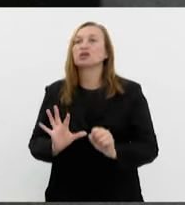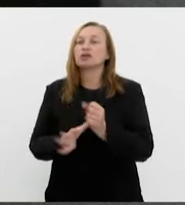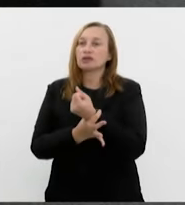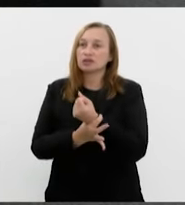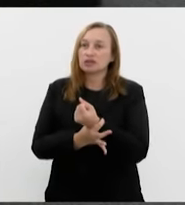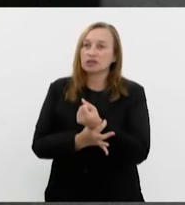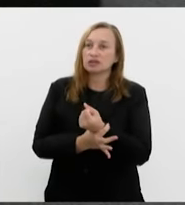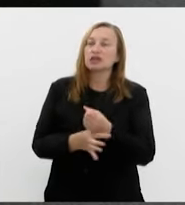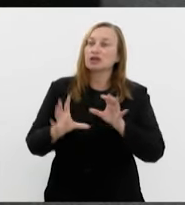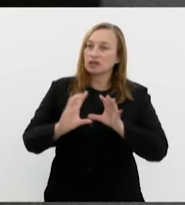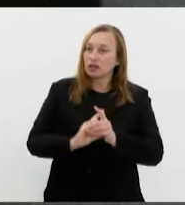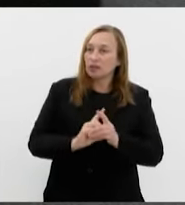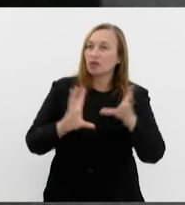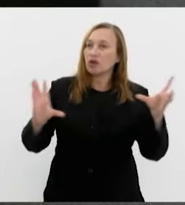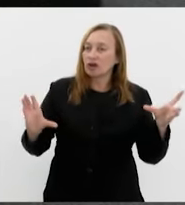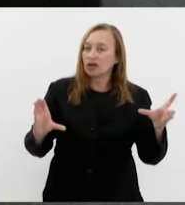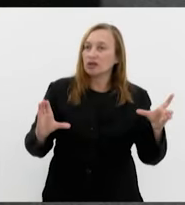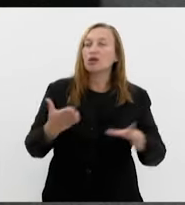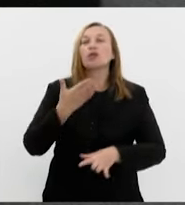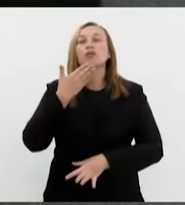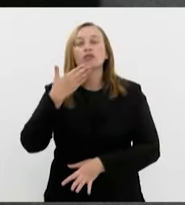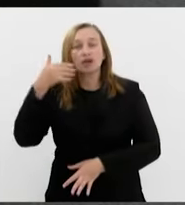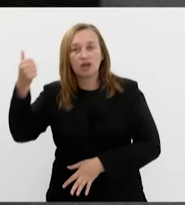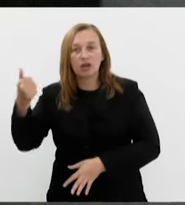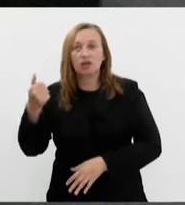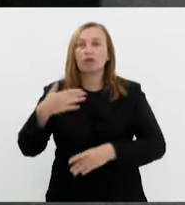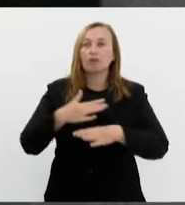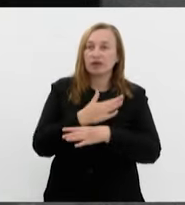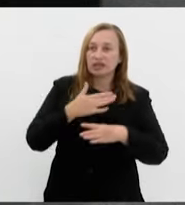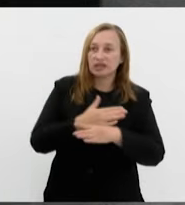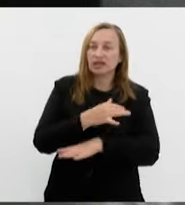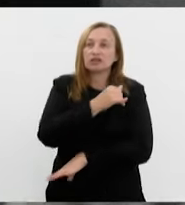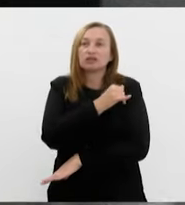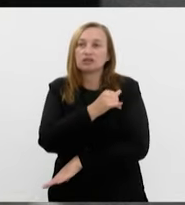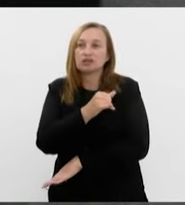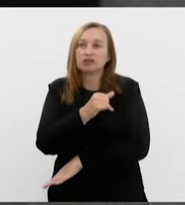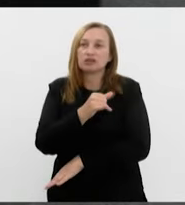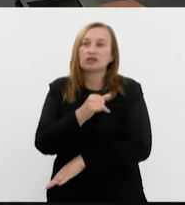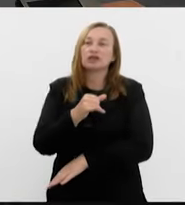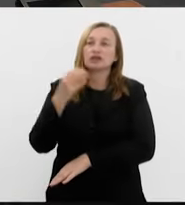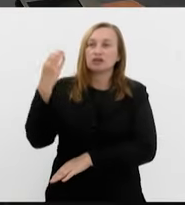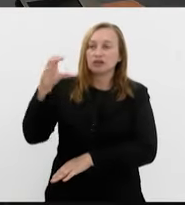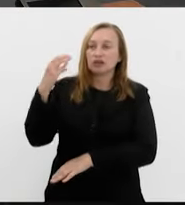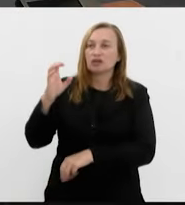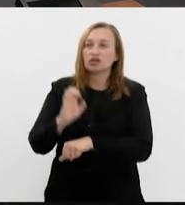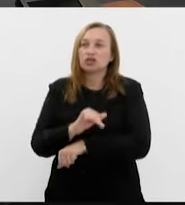a democracia e defendo o que é melhor para a cidade de Niterói e para o Estado do Rio de Janeiro.